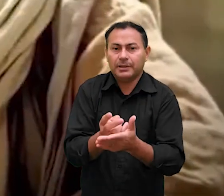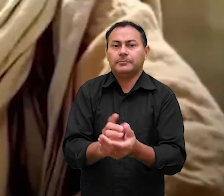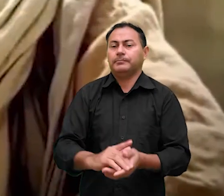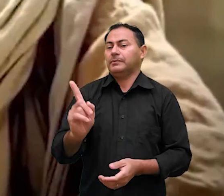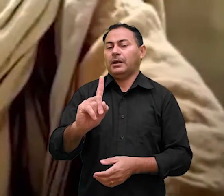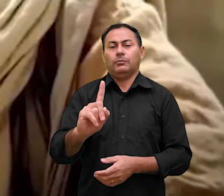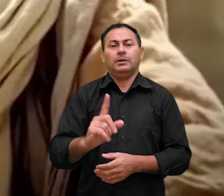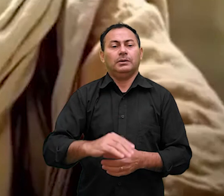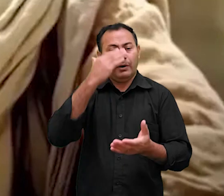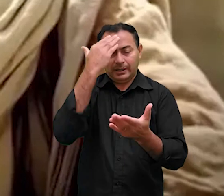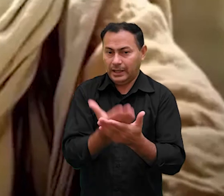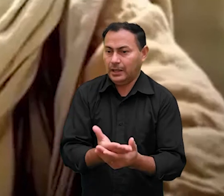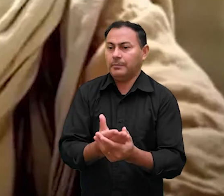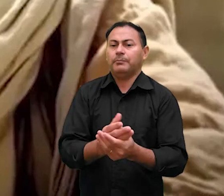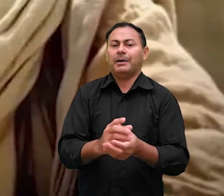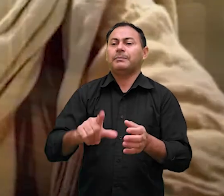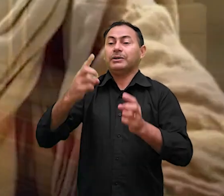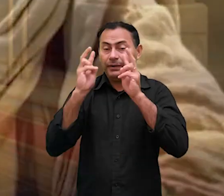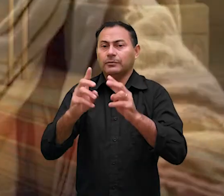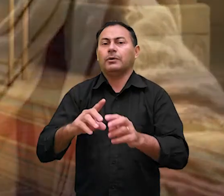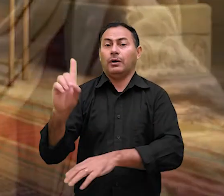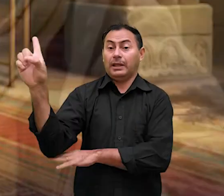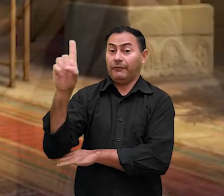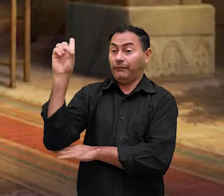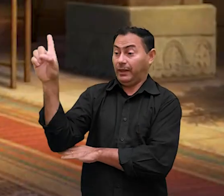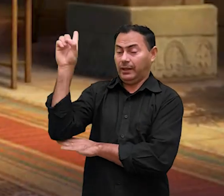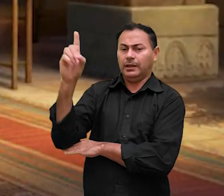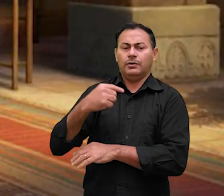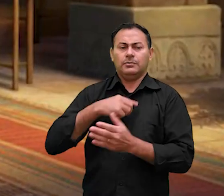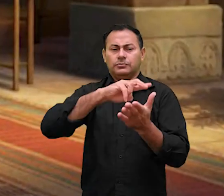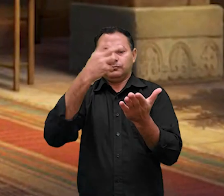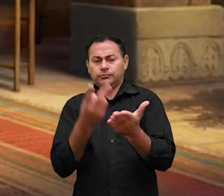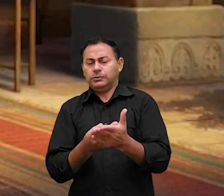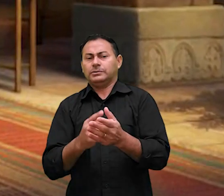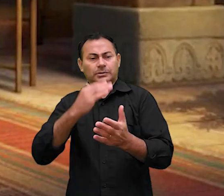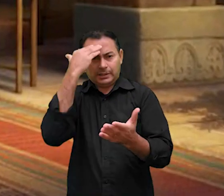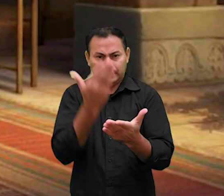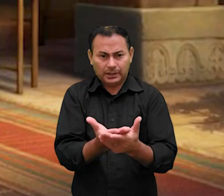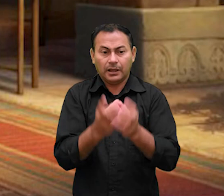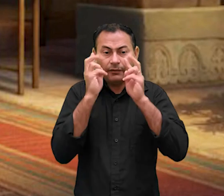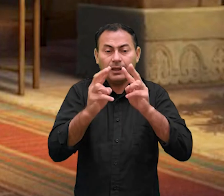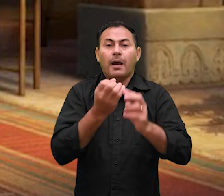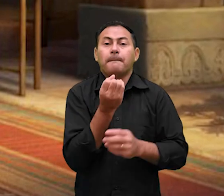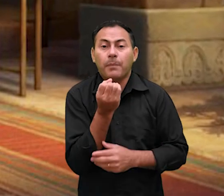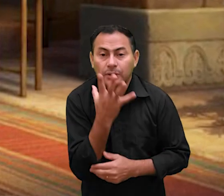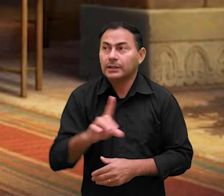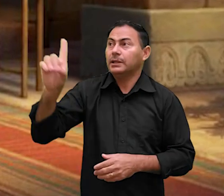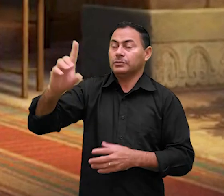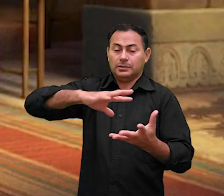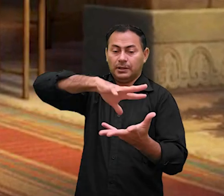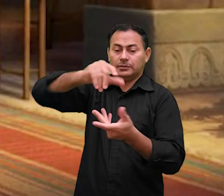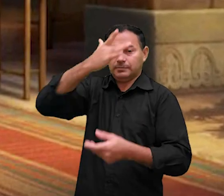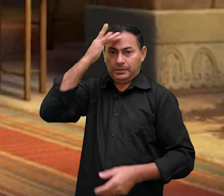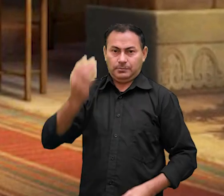nos dizem não, crer para ver. Davi disse, eu teria desmaiado se não tivesse acreditado em ver a bondade de Deus